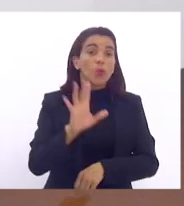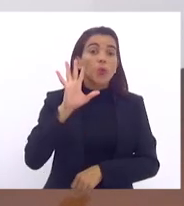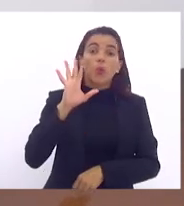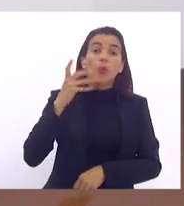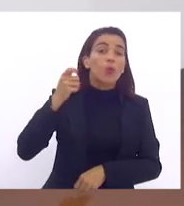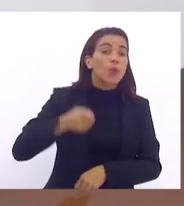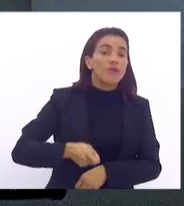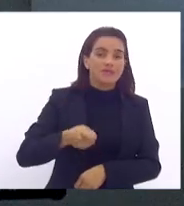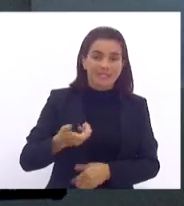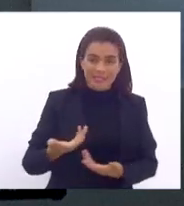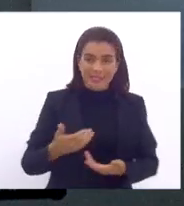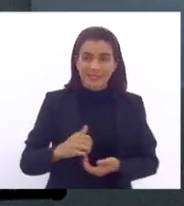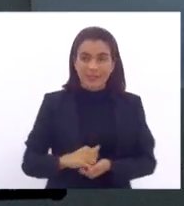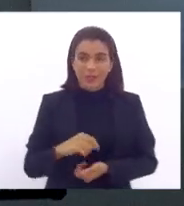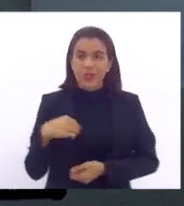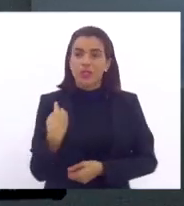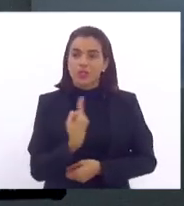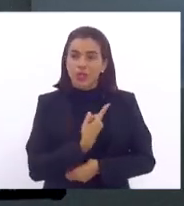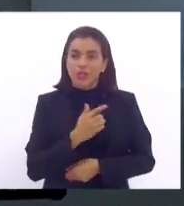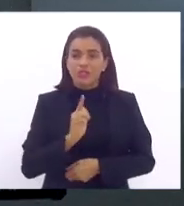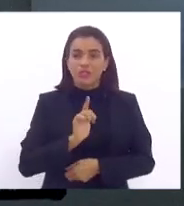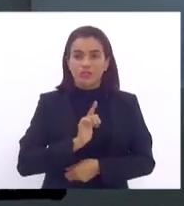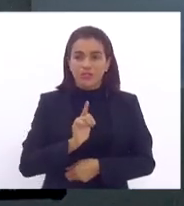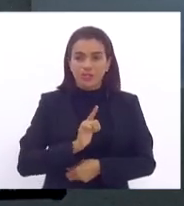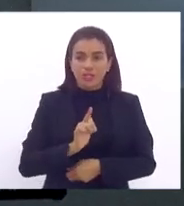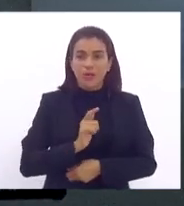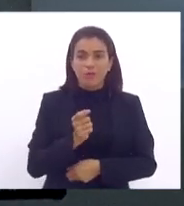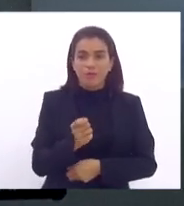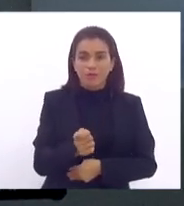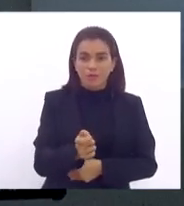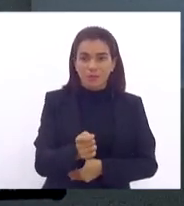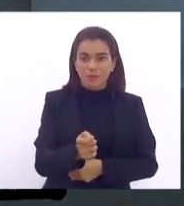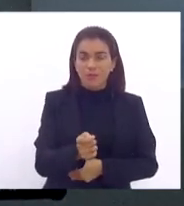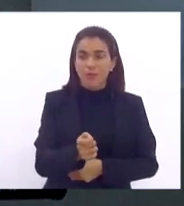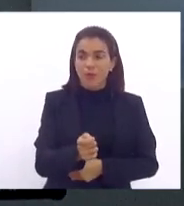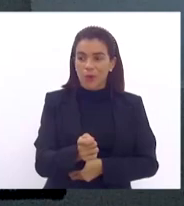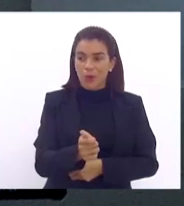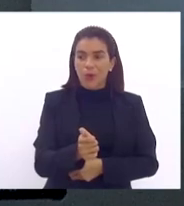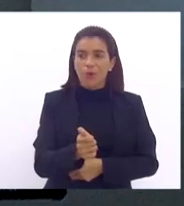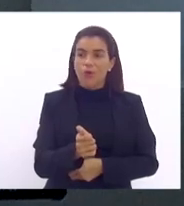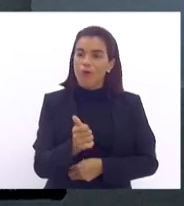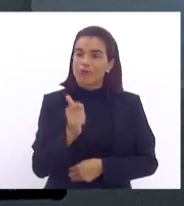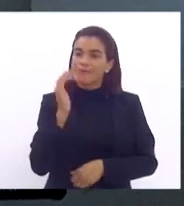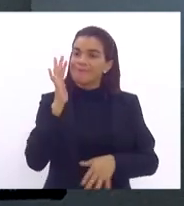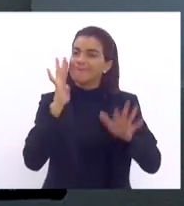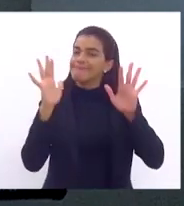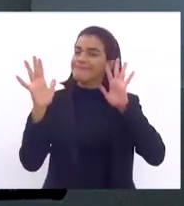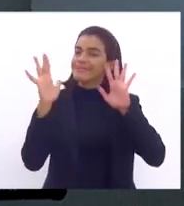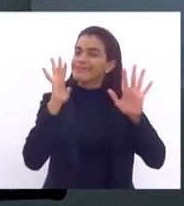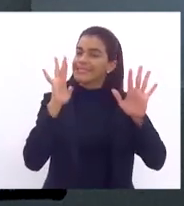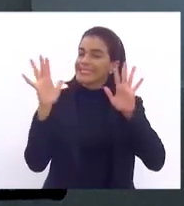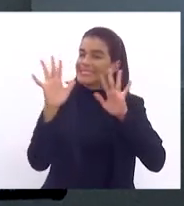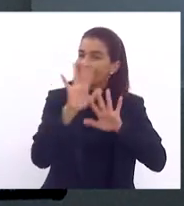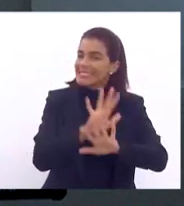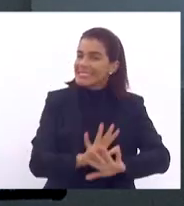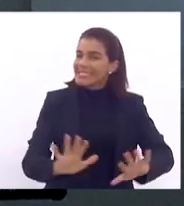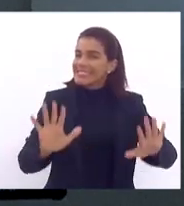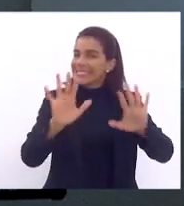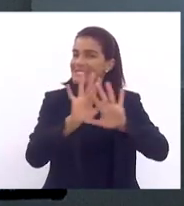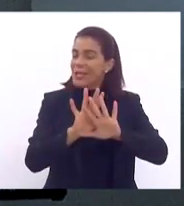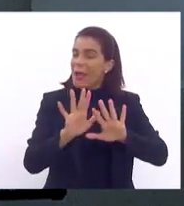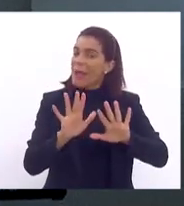decidido mas nós já temos um pouco de de de intuição sobre que eh